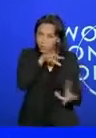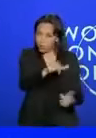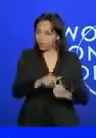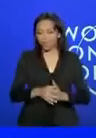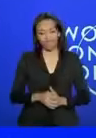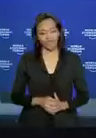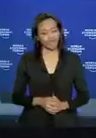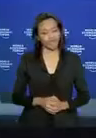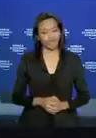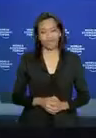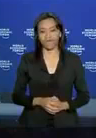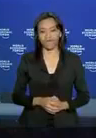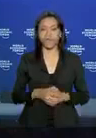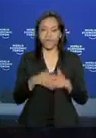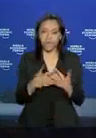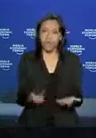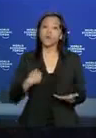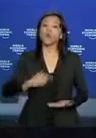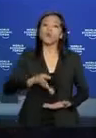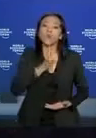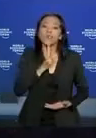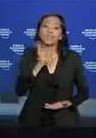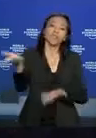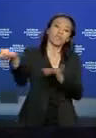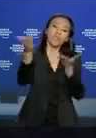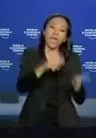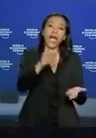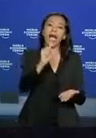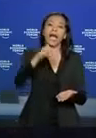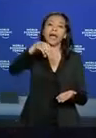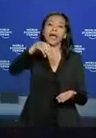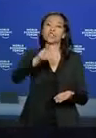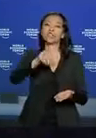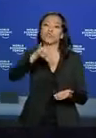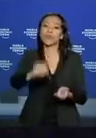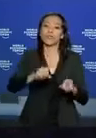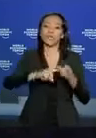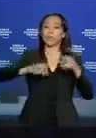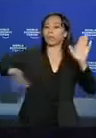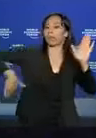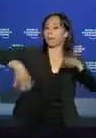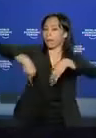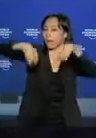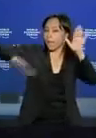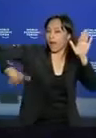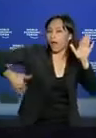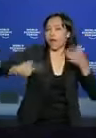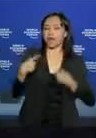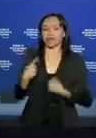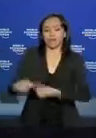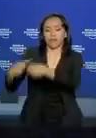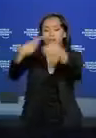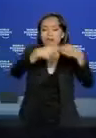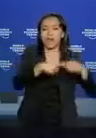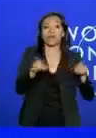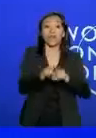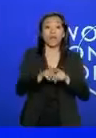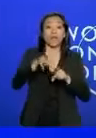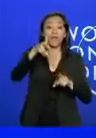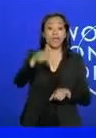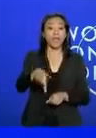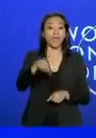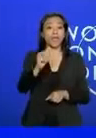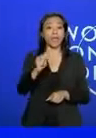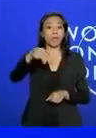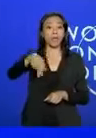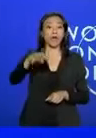mundo. Conheça a nossa Amazônia, nossas praias, nossas cidades, nosso Pantanal. O